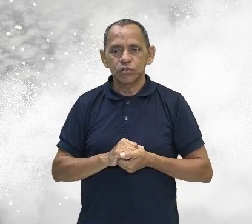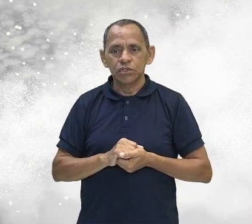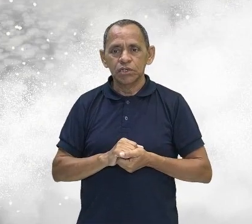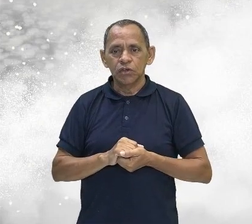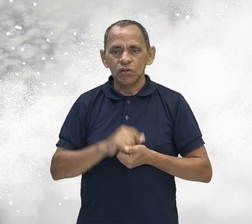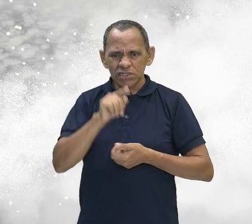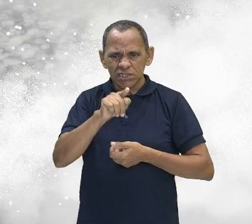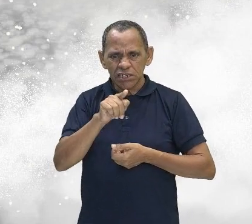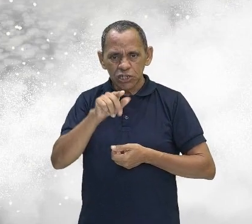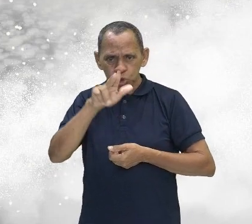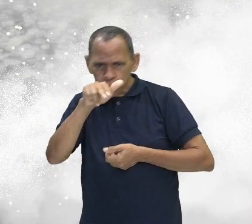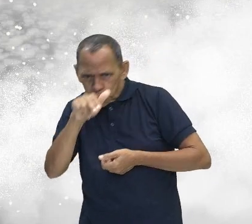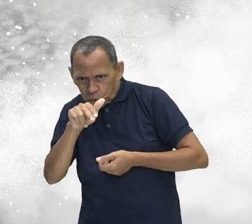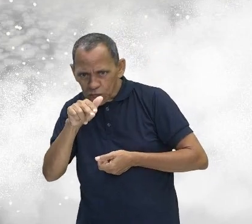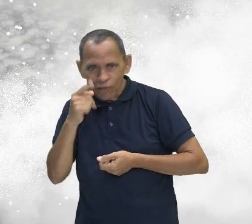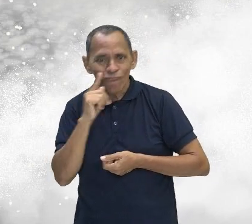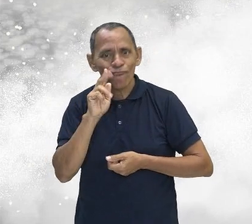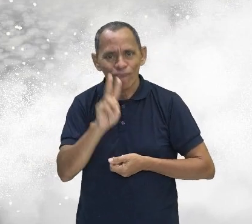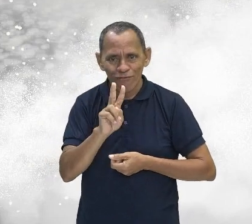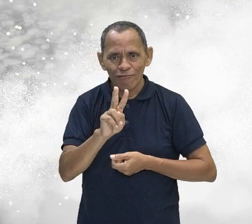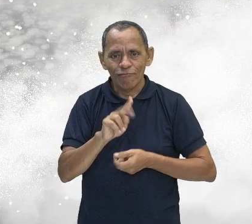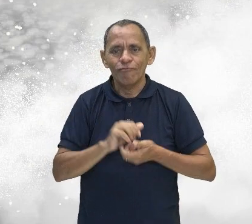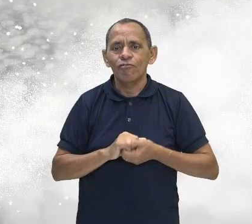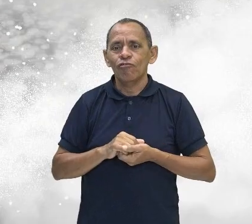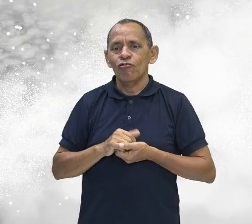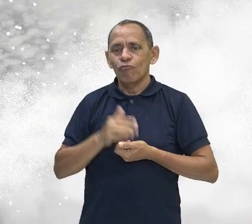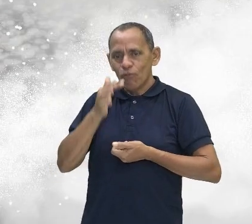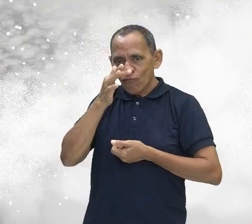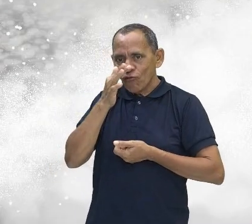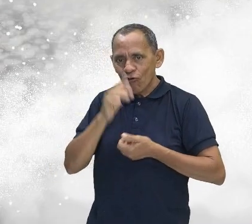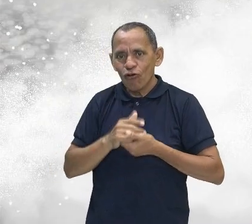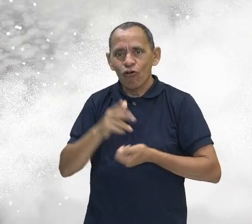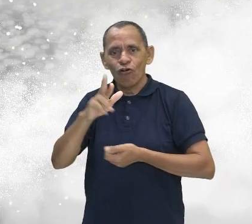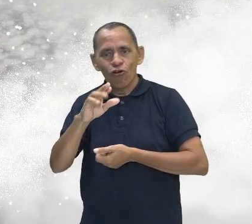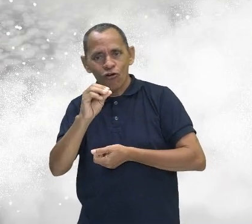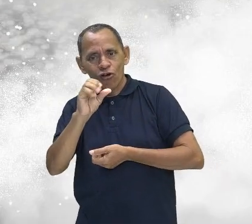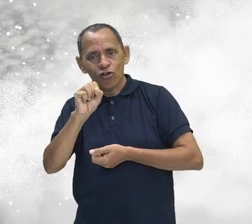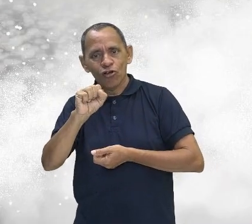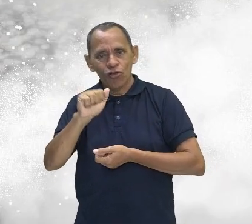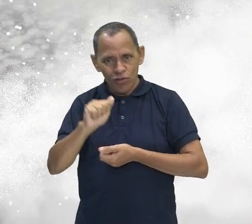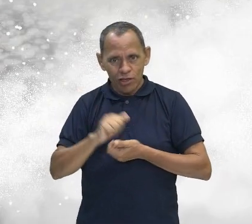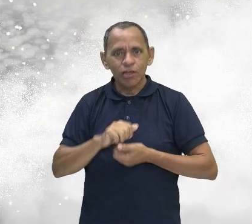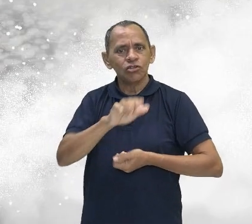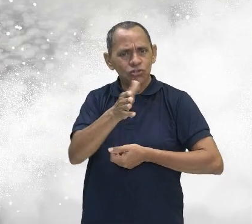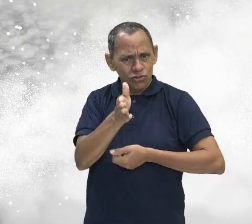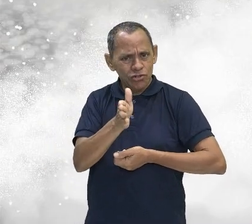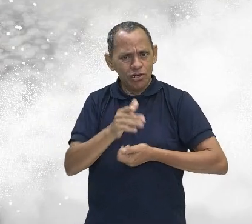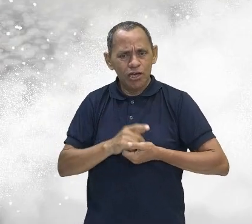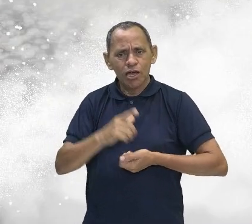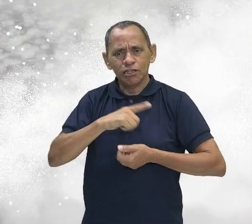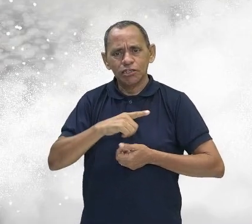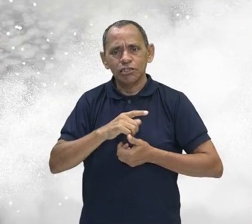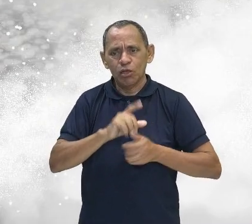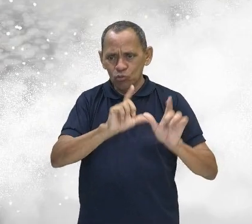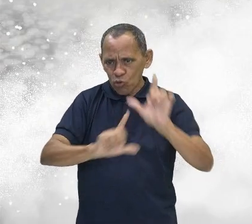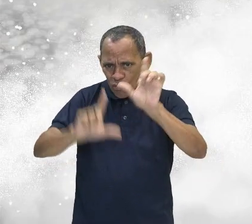rosa pessoalmente, você já viu esta imagem pela televisão, pela internet,